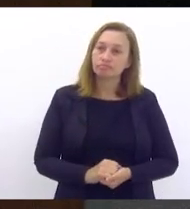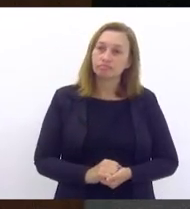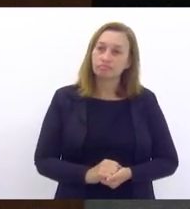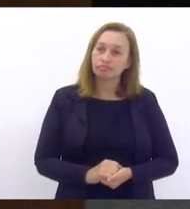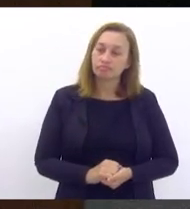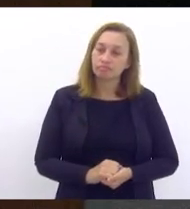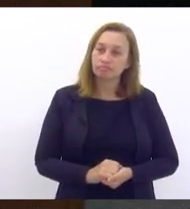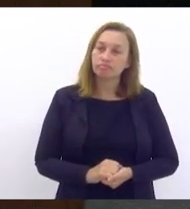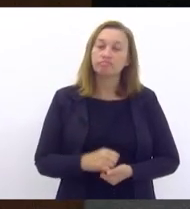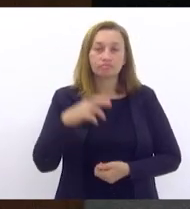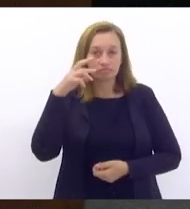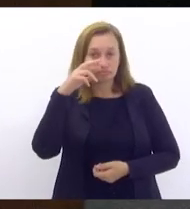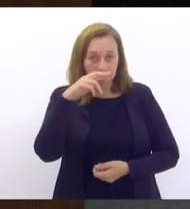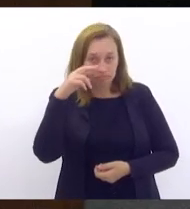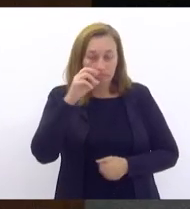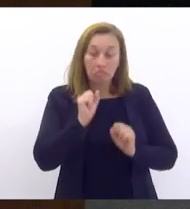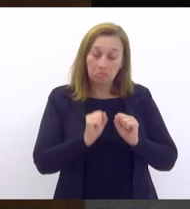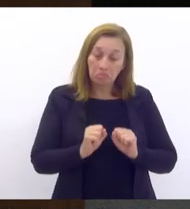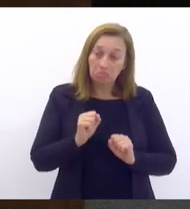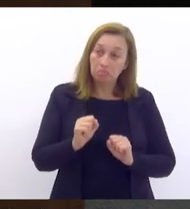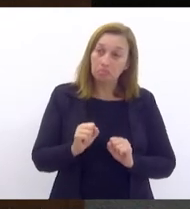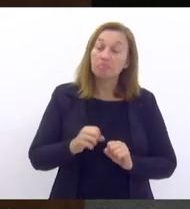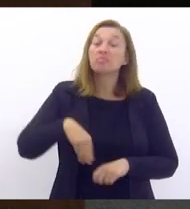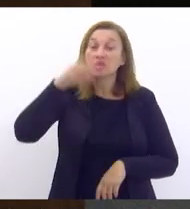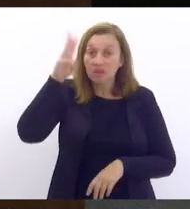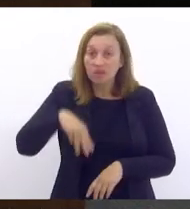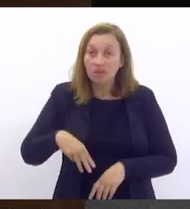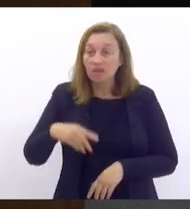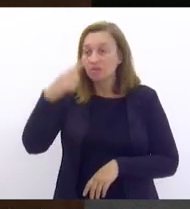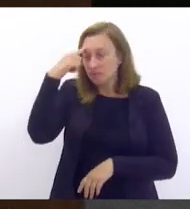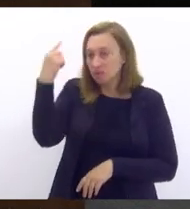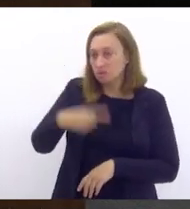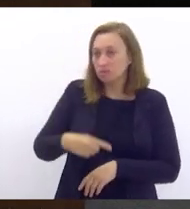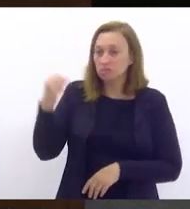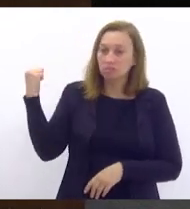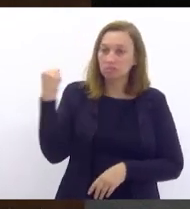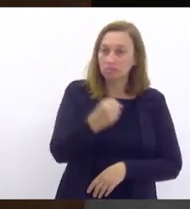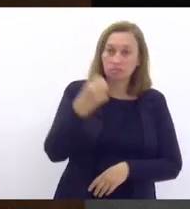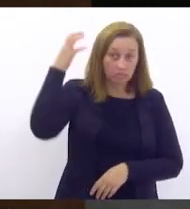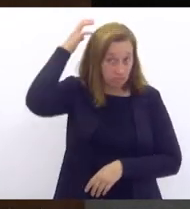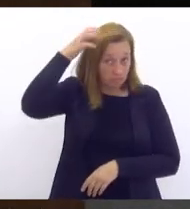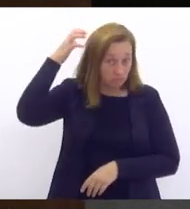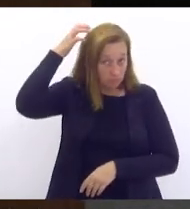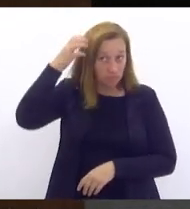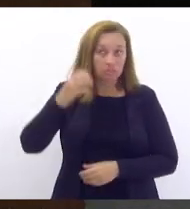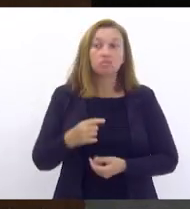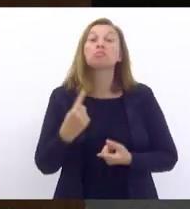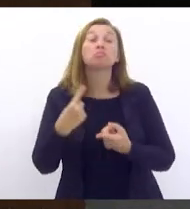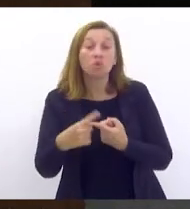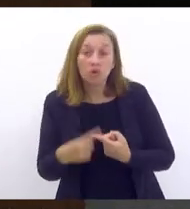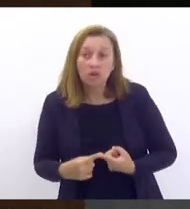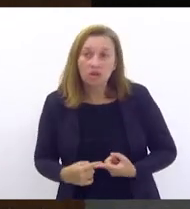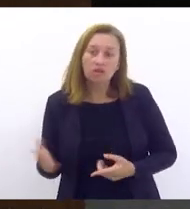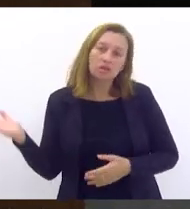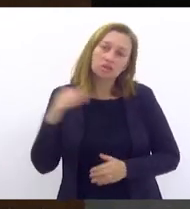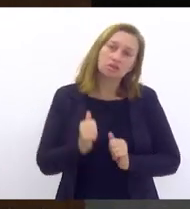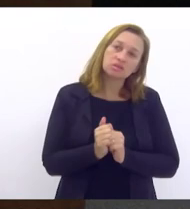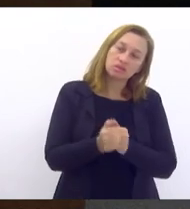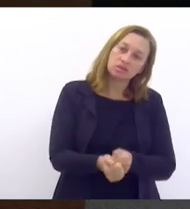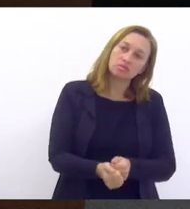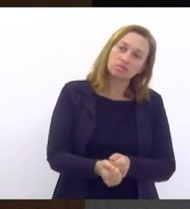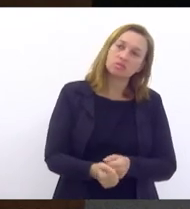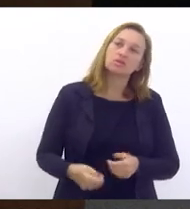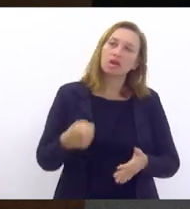de investigação, possa dizer quem mandou matar Marielle Anderson e por quê. Sigamos por Marielle,